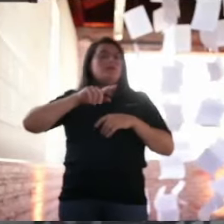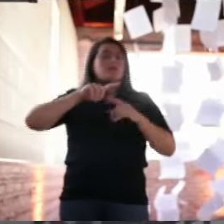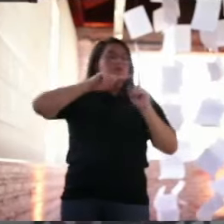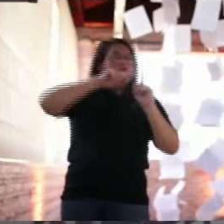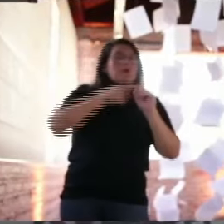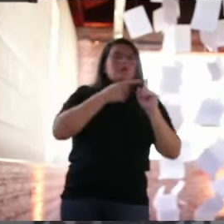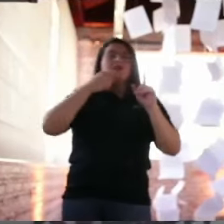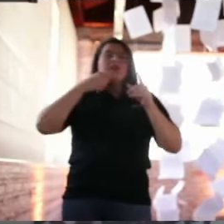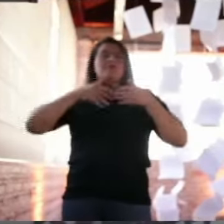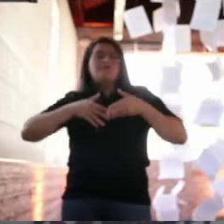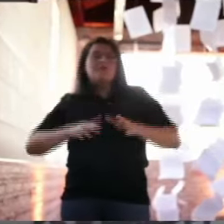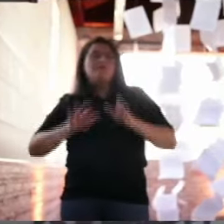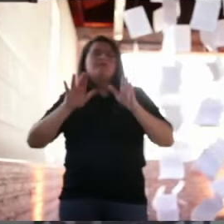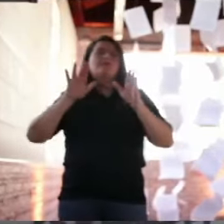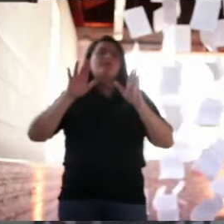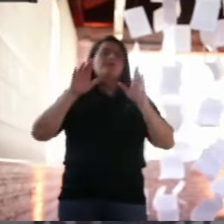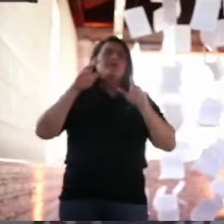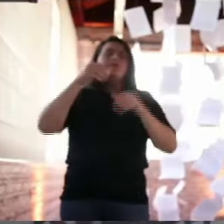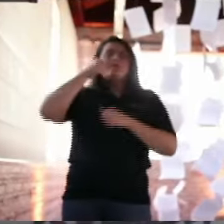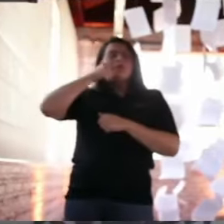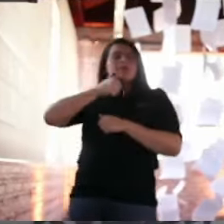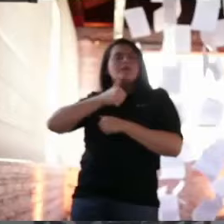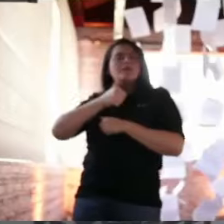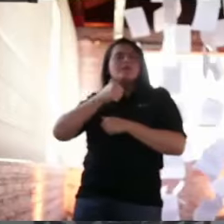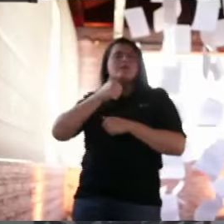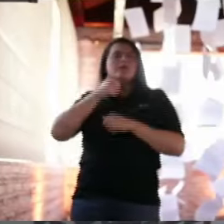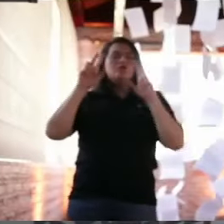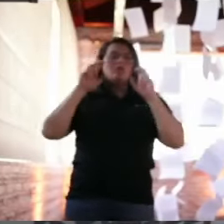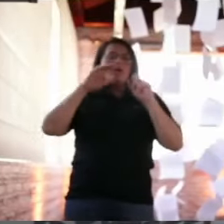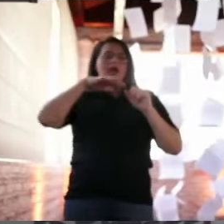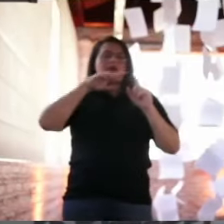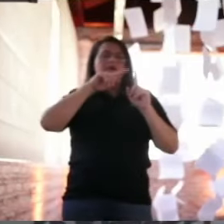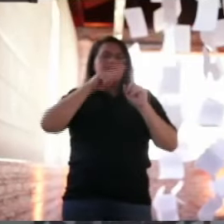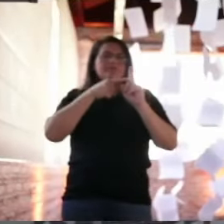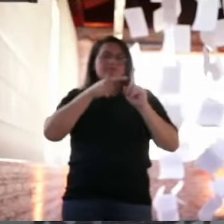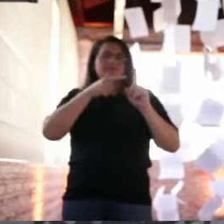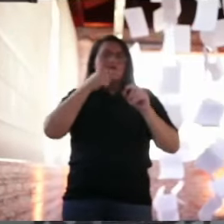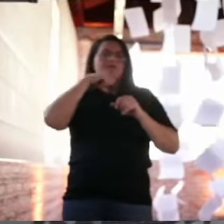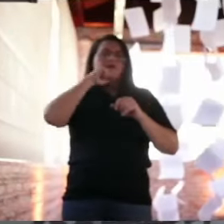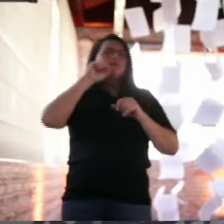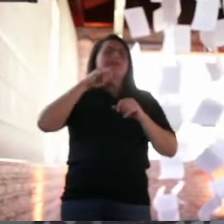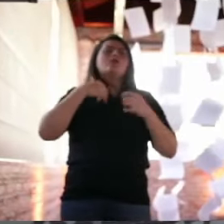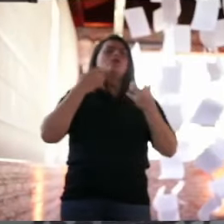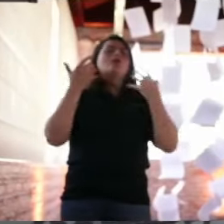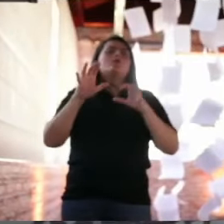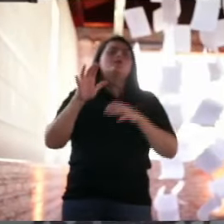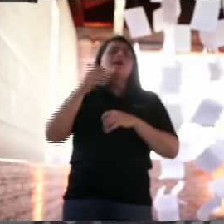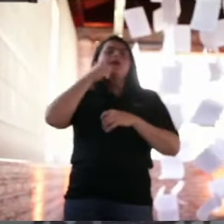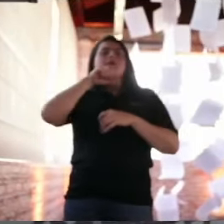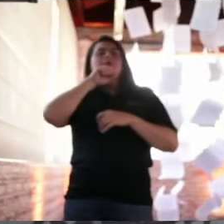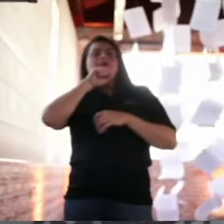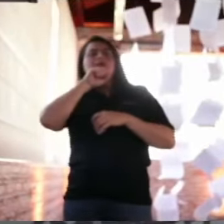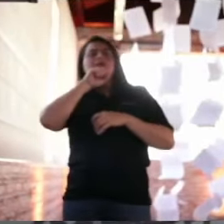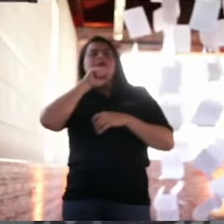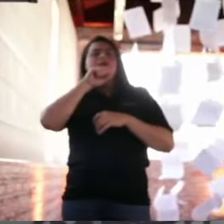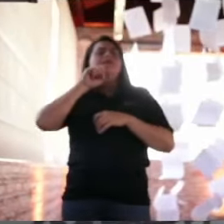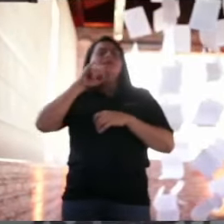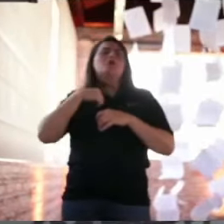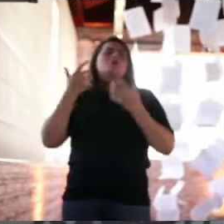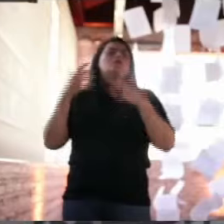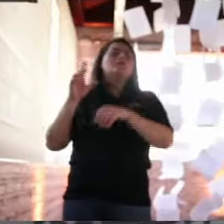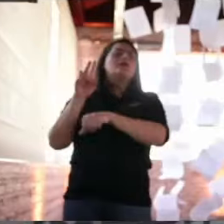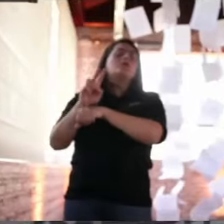fértil e feminina nesse sentido da Maternidade se eu não quiser ser mãe se eu não quiser